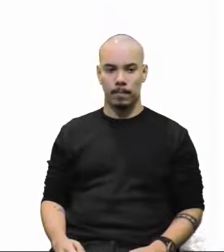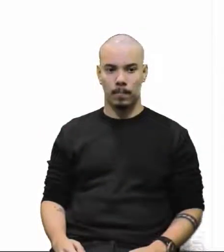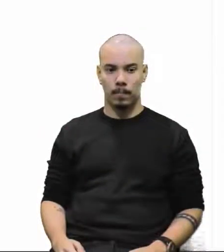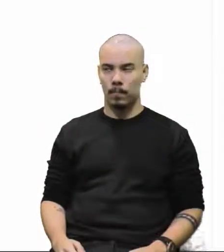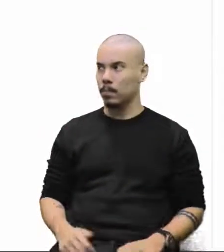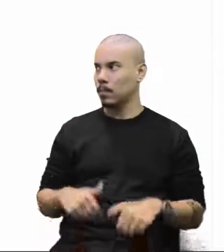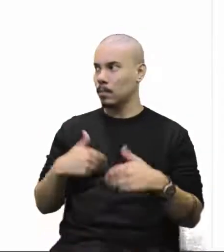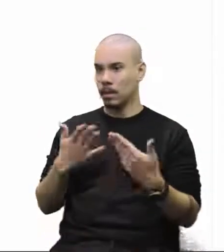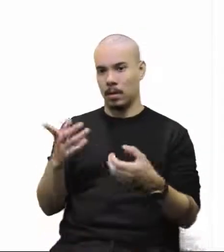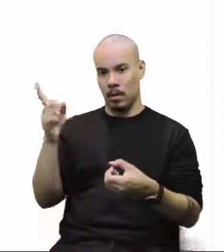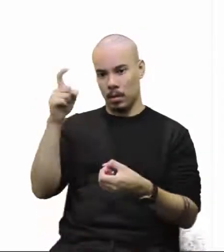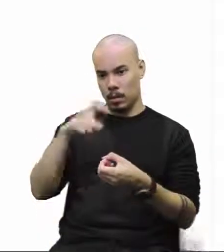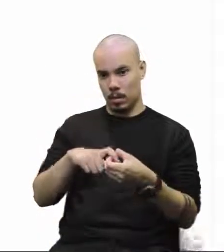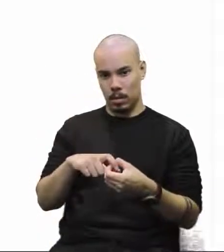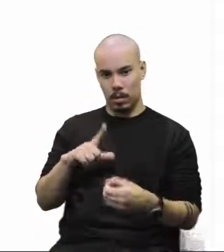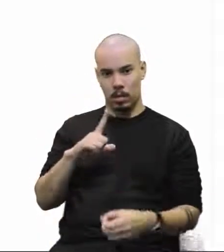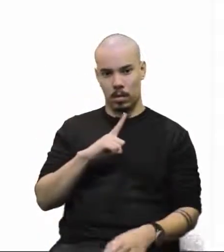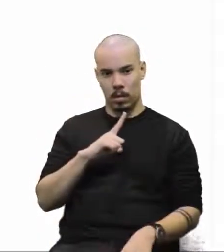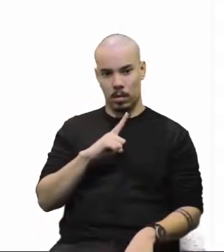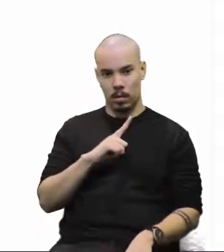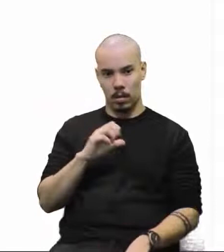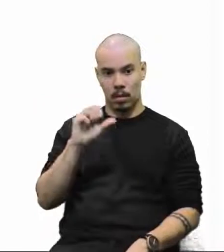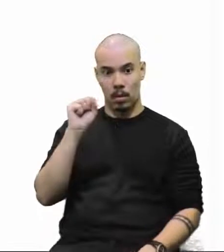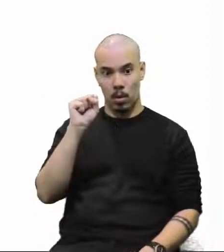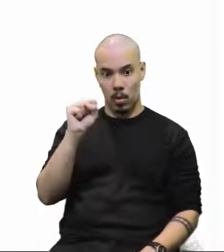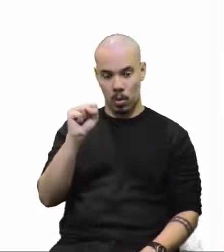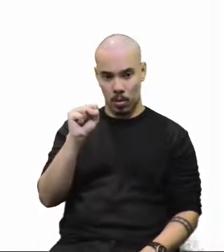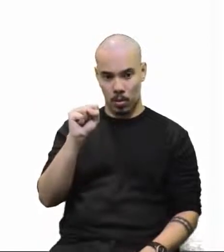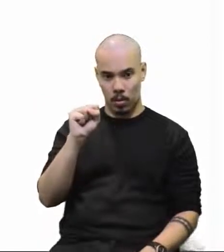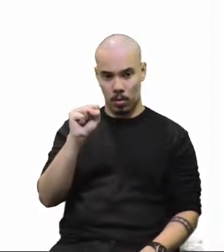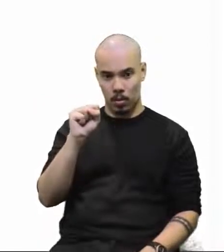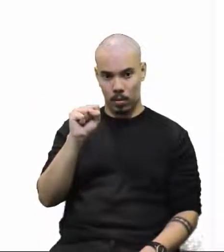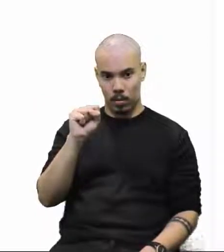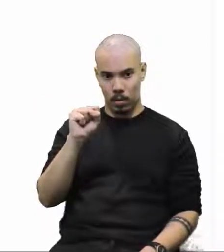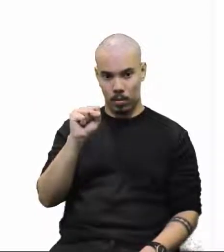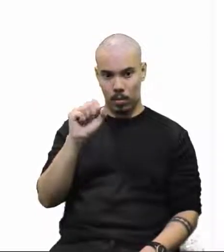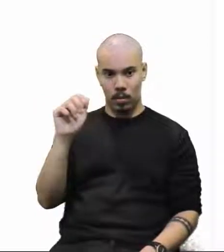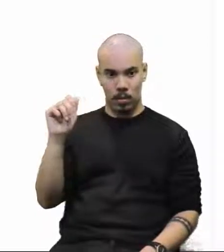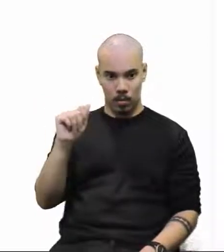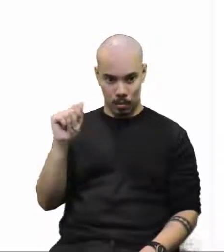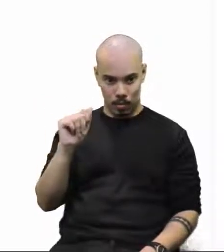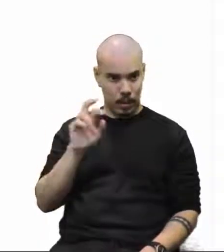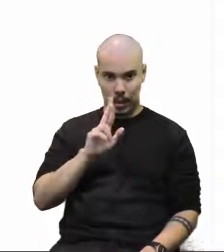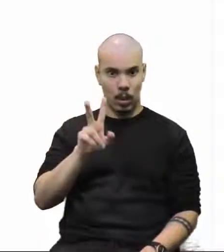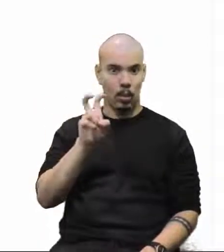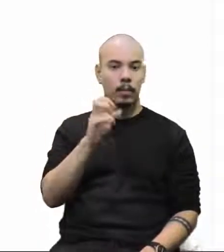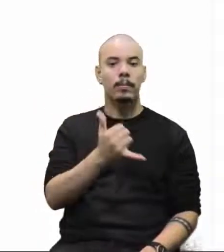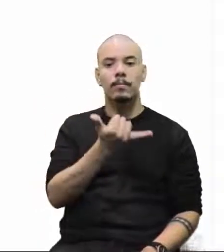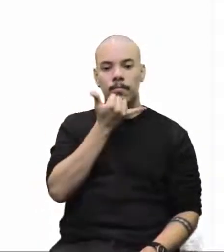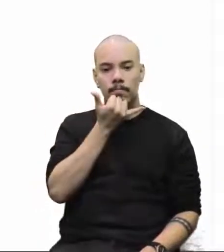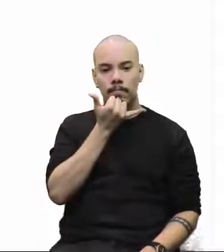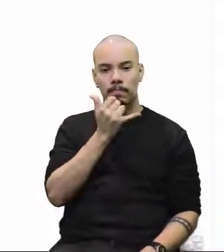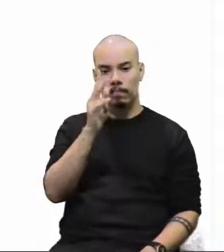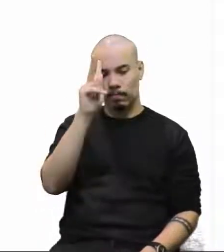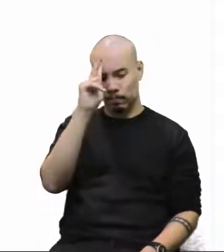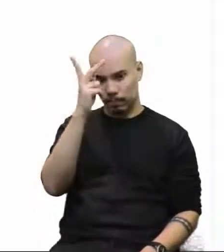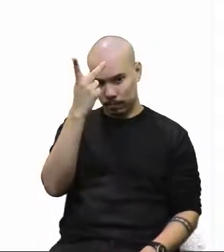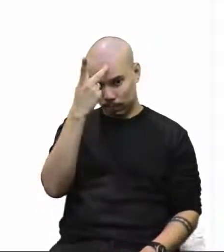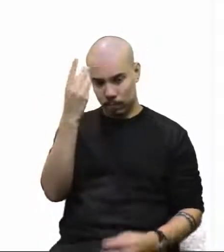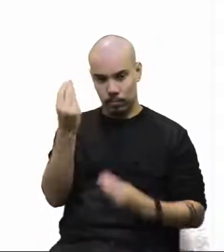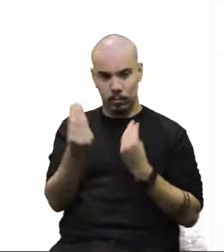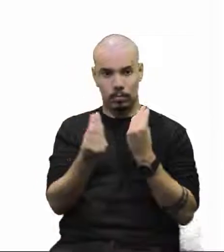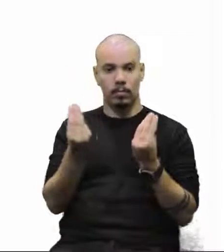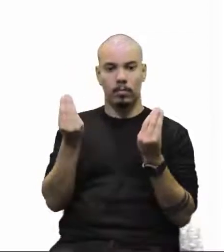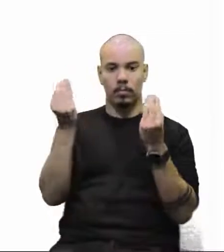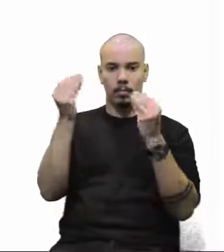Então, vamos dar uma olhadinha aqui, é 8, né? Só para colocar aqui 8 amperes. Bom, como as correntes têm o